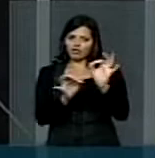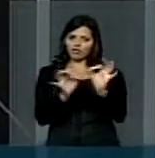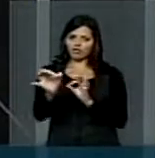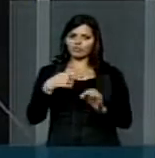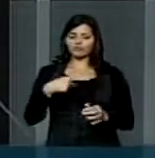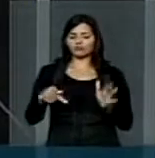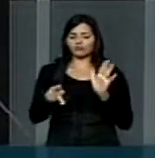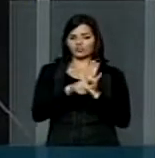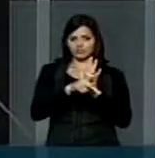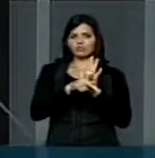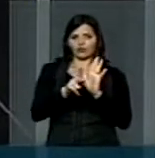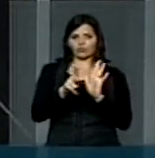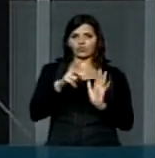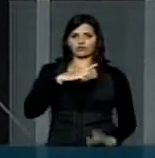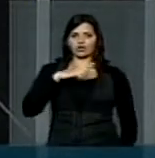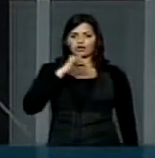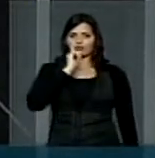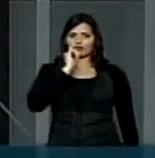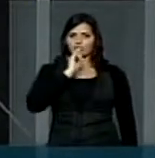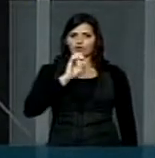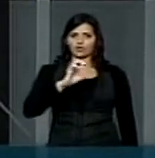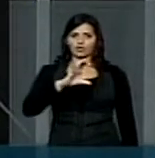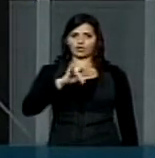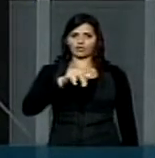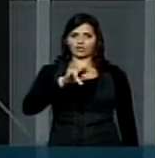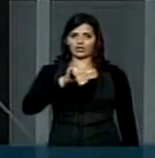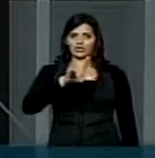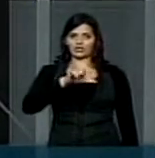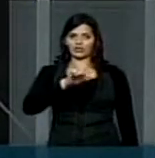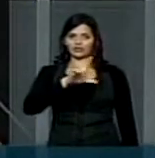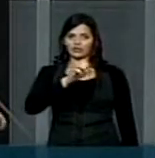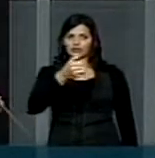a criminalização da pedofilia.